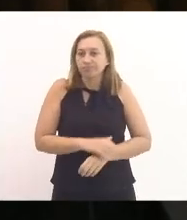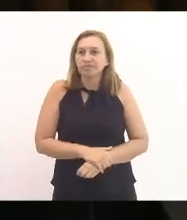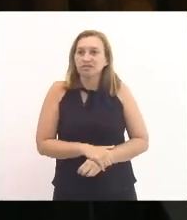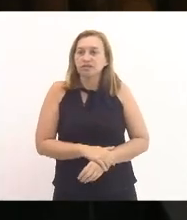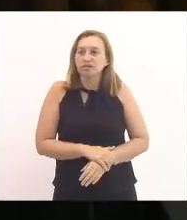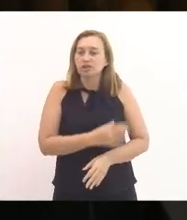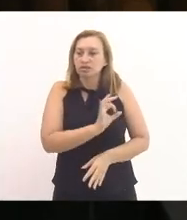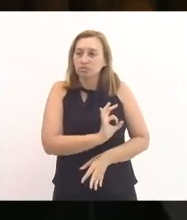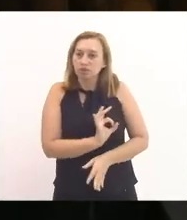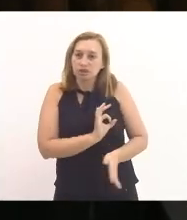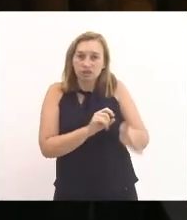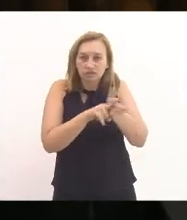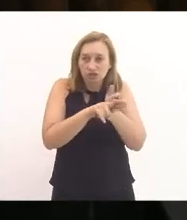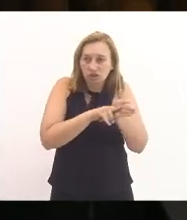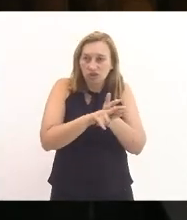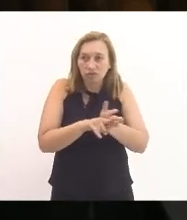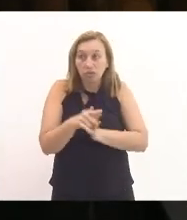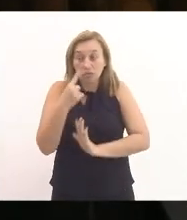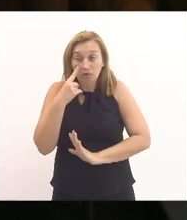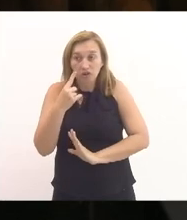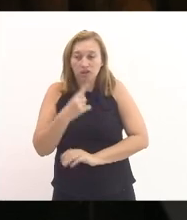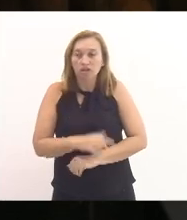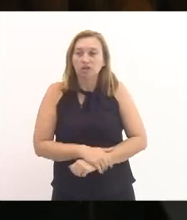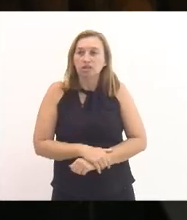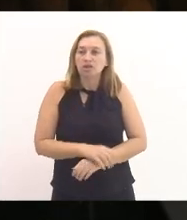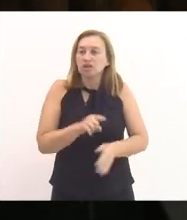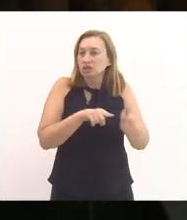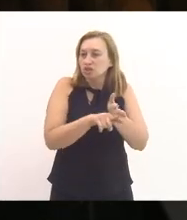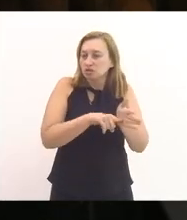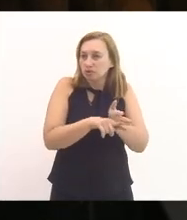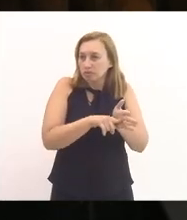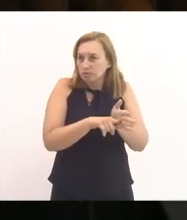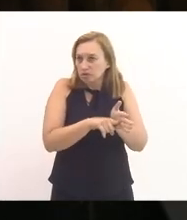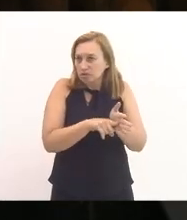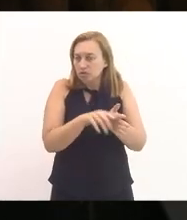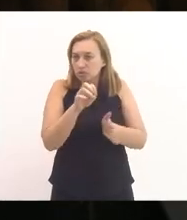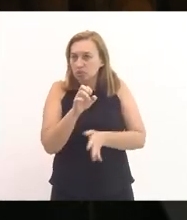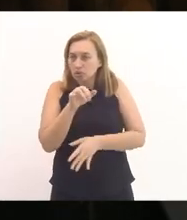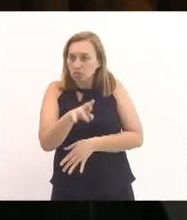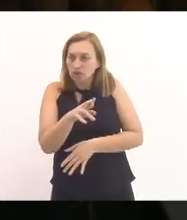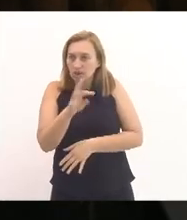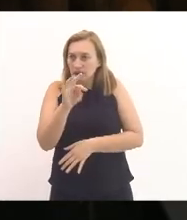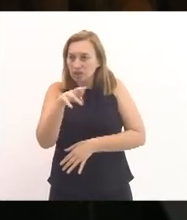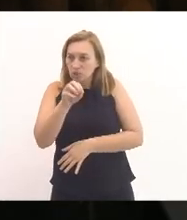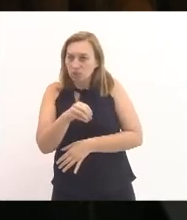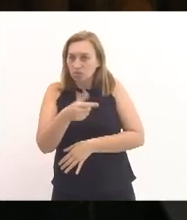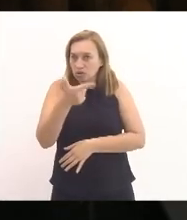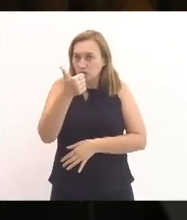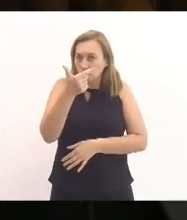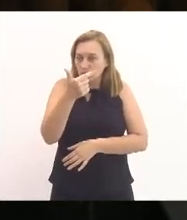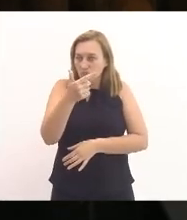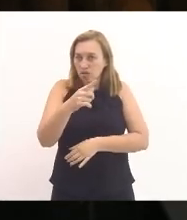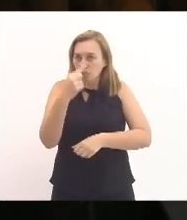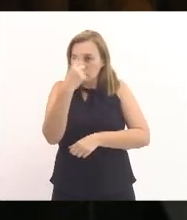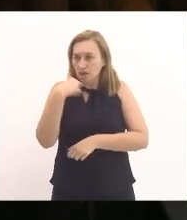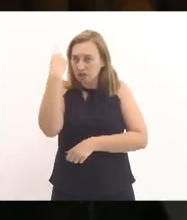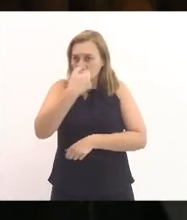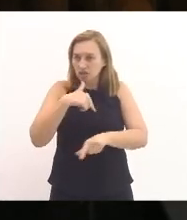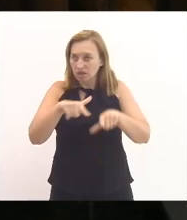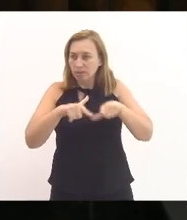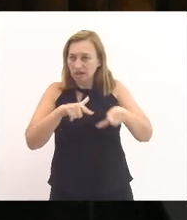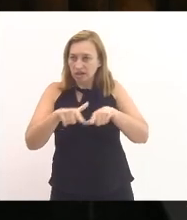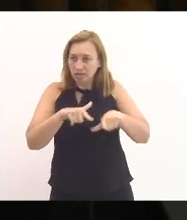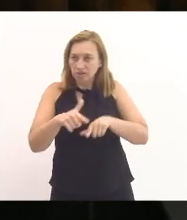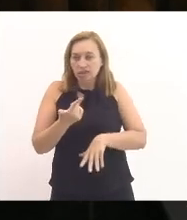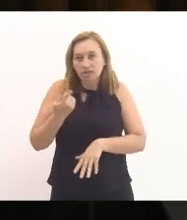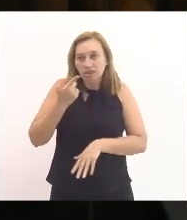os investigadores nós vamos lá uma um inspetor só de cartório Hi gente já mencionou tipo de serviço de 12 horas e ele